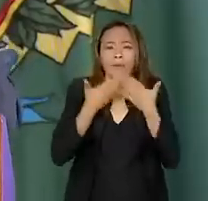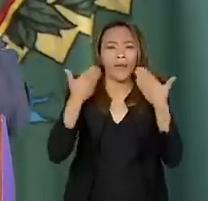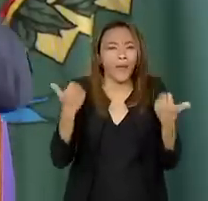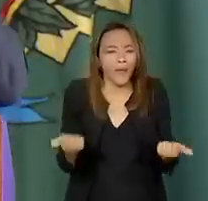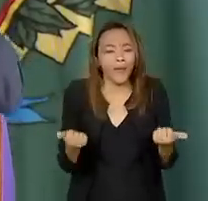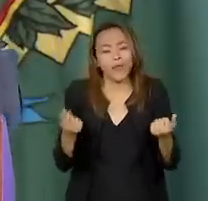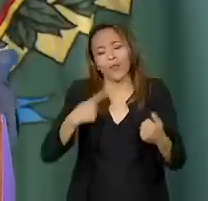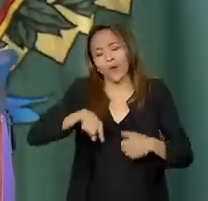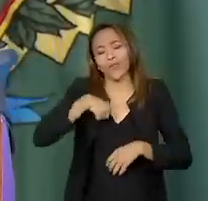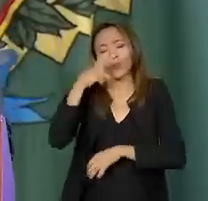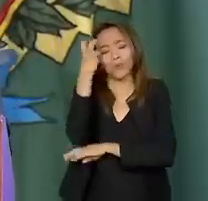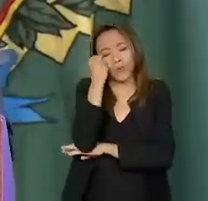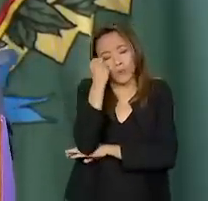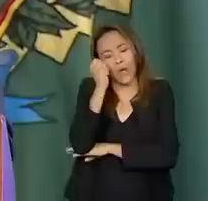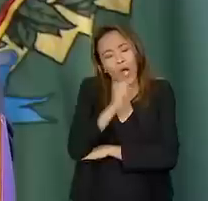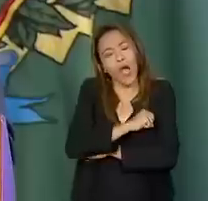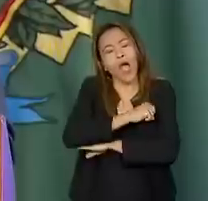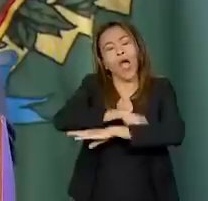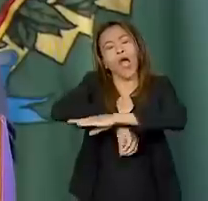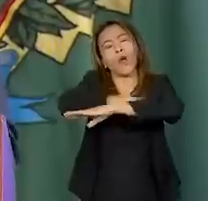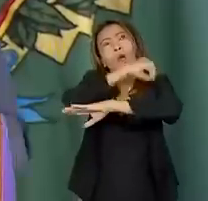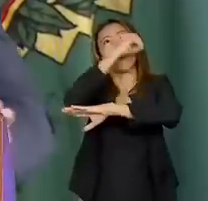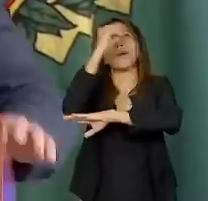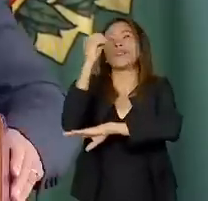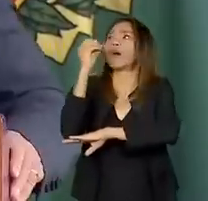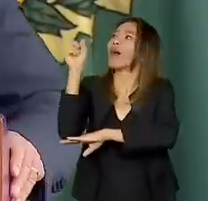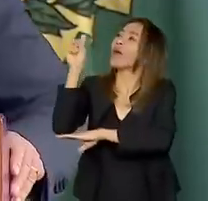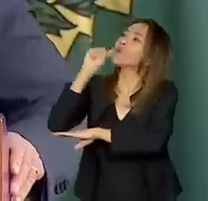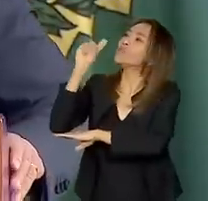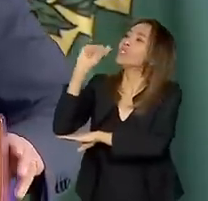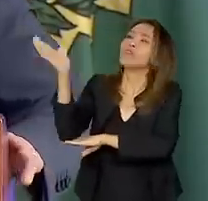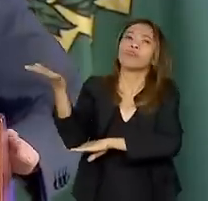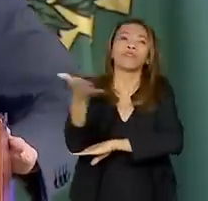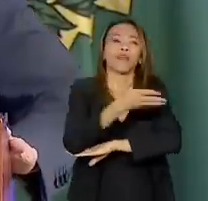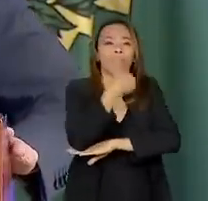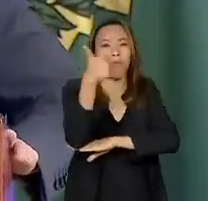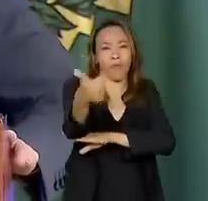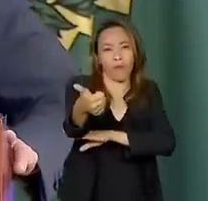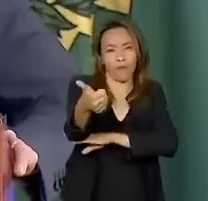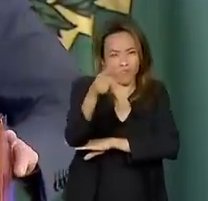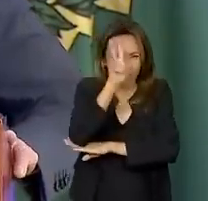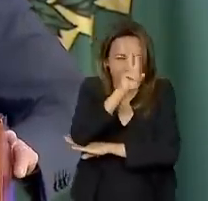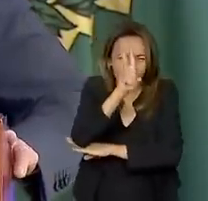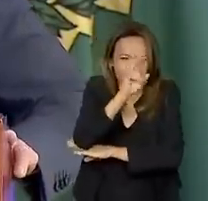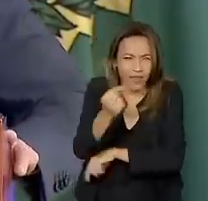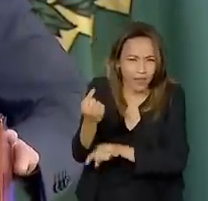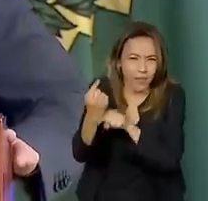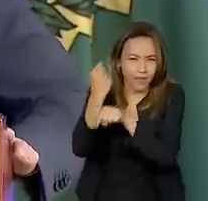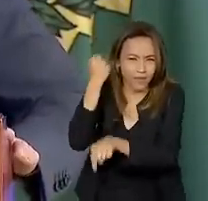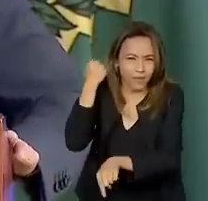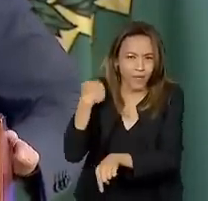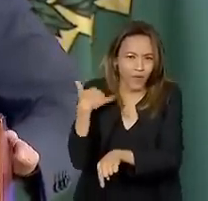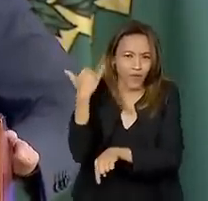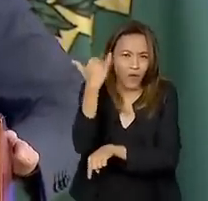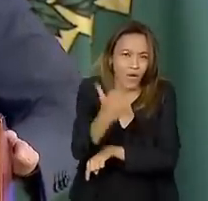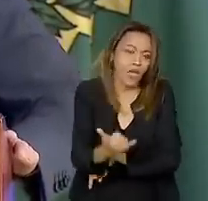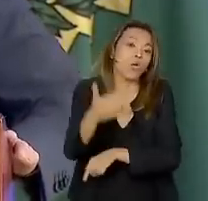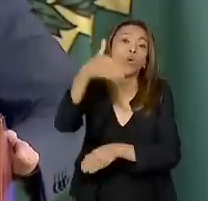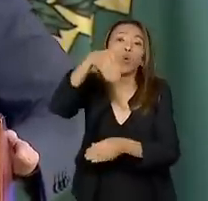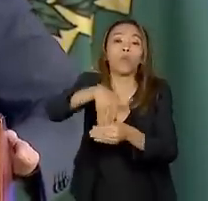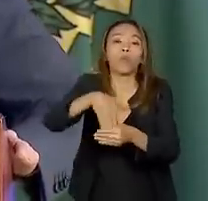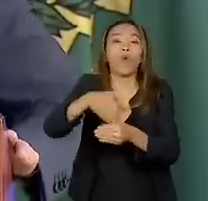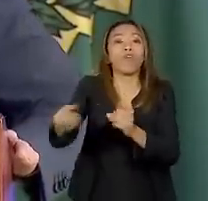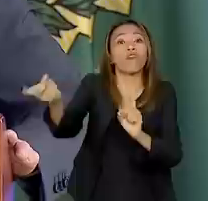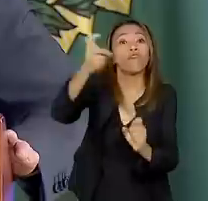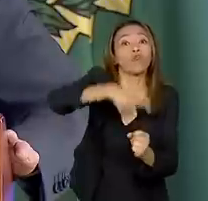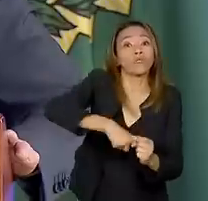gente acordar achando que o dia vai ser bom. Vocês estão lembrados quando eu falava que o povo ia voltar a comer